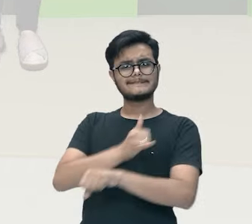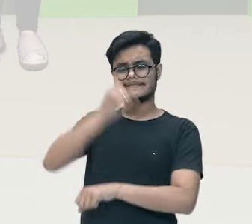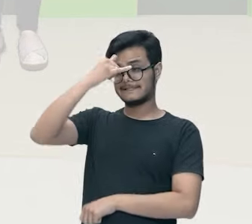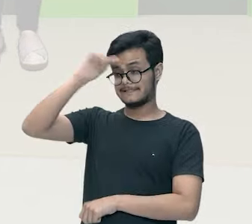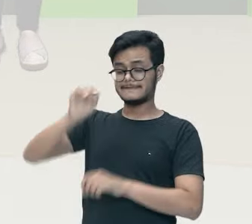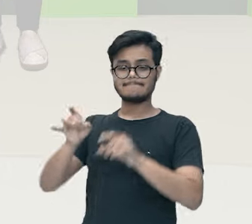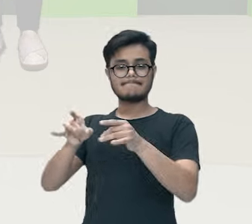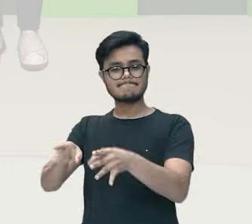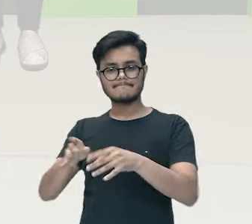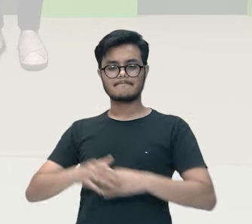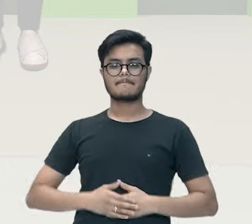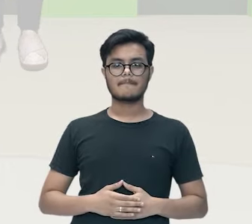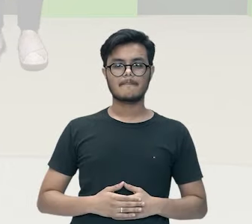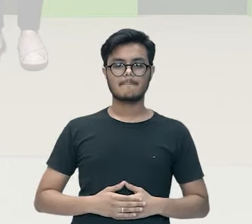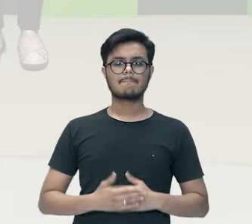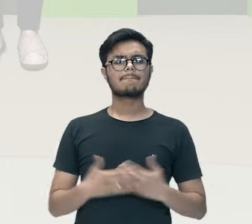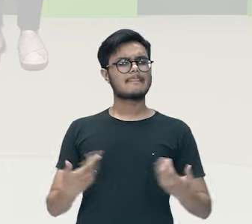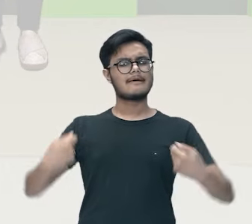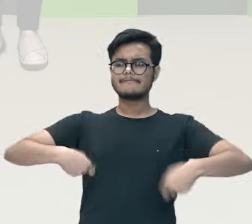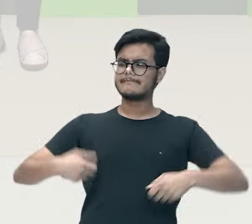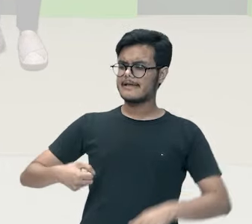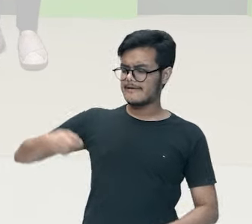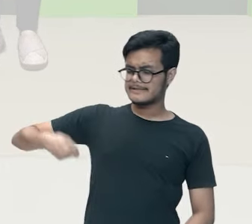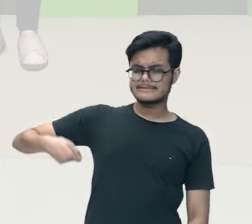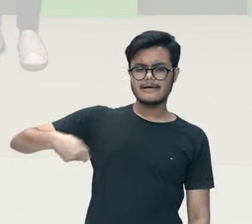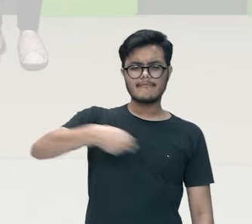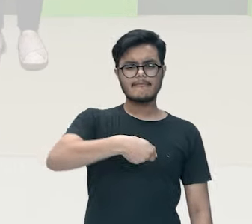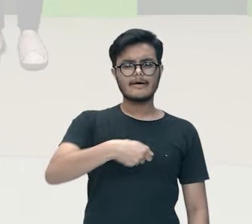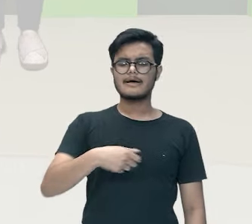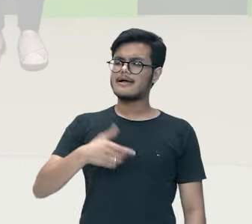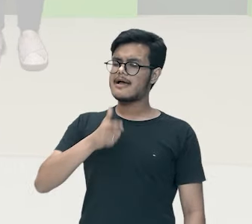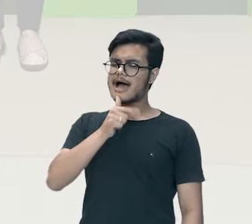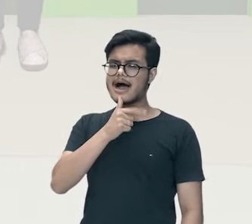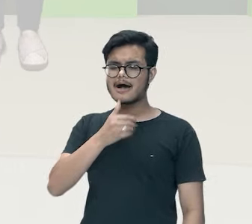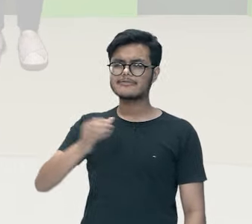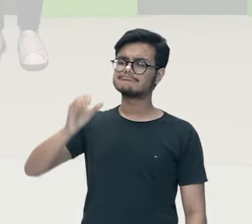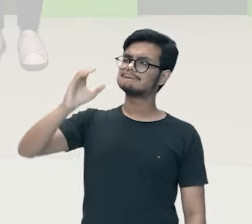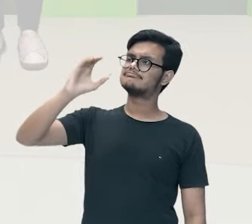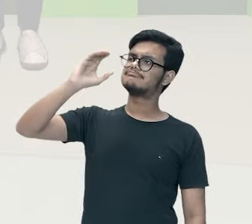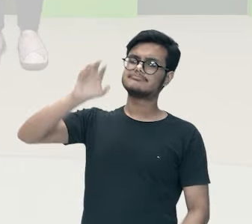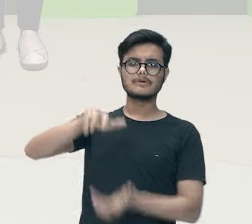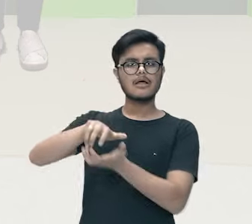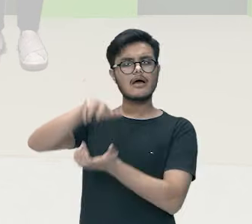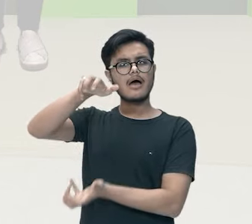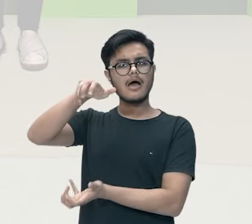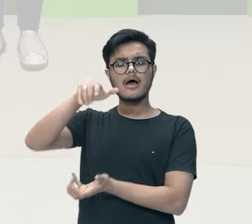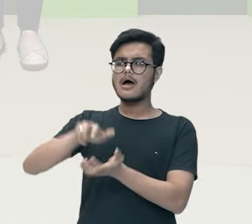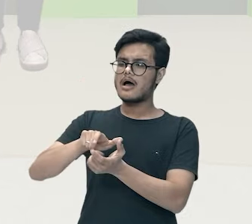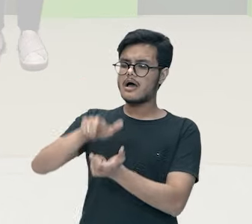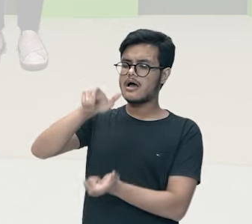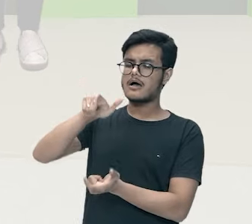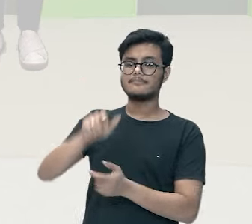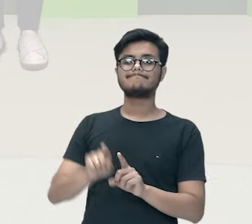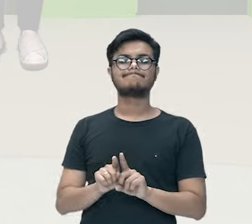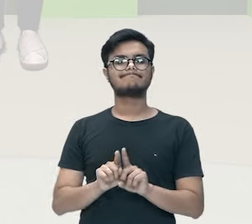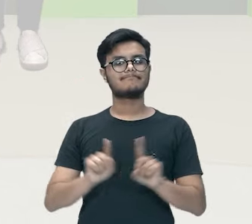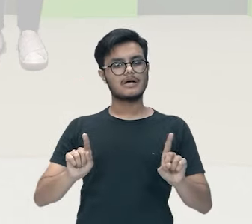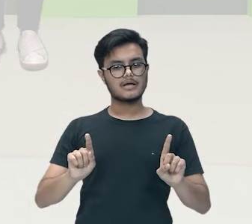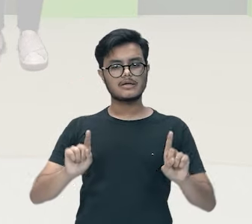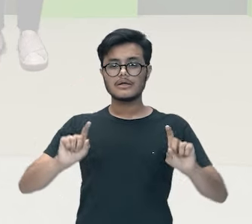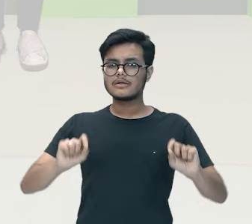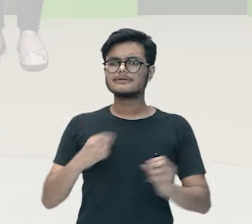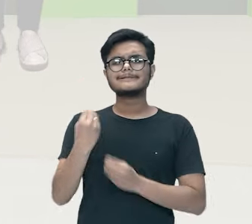prático a gente ter a sacolinha de supermercado, a gente poder beber a água aqui na garrafinha, né, plástica, porém, o que